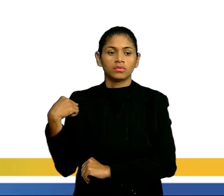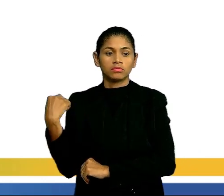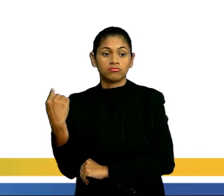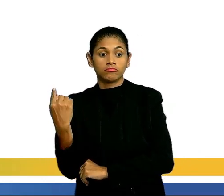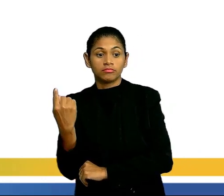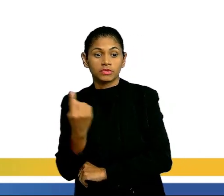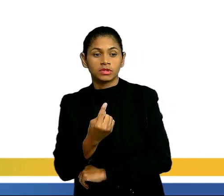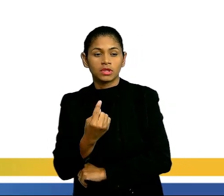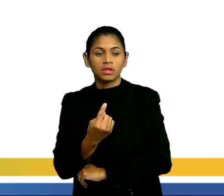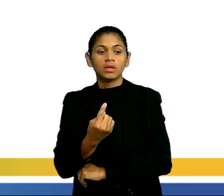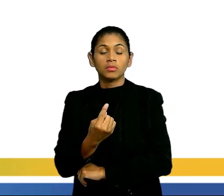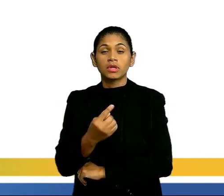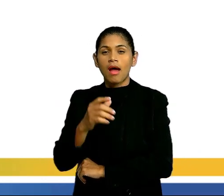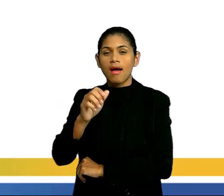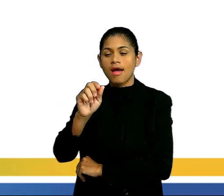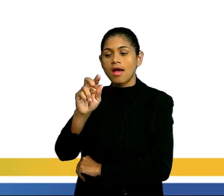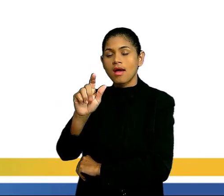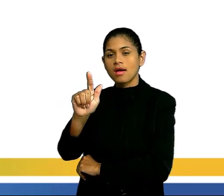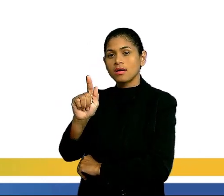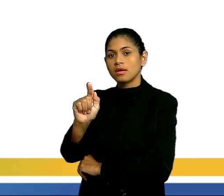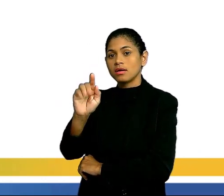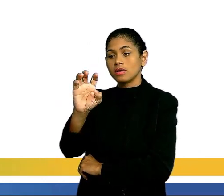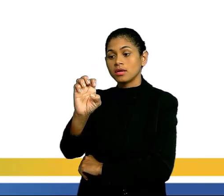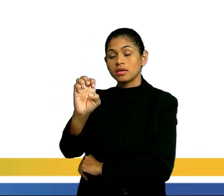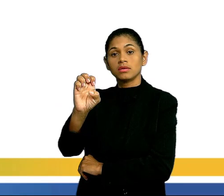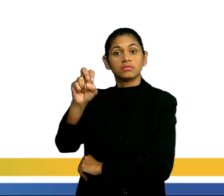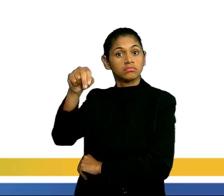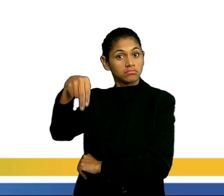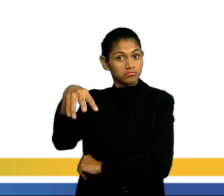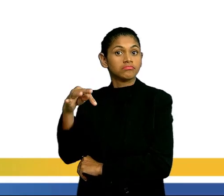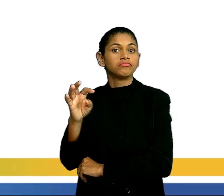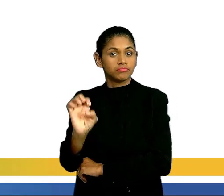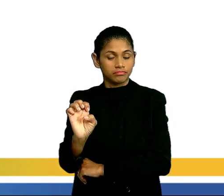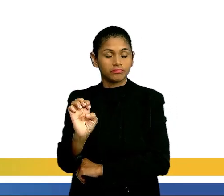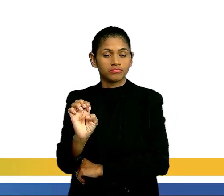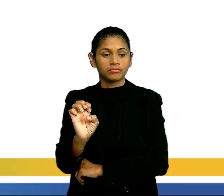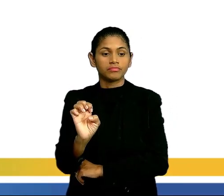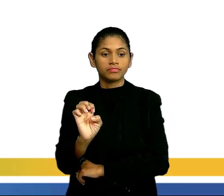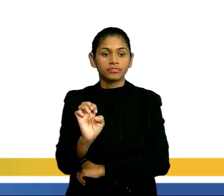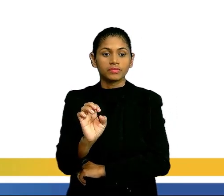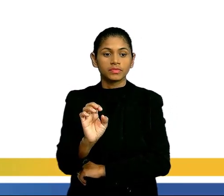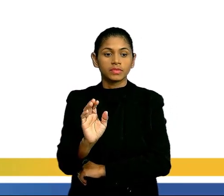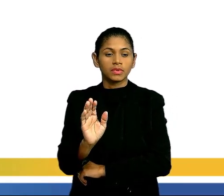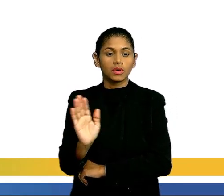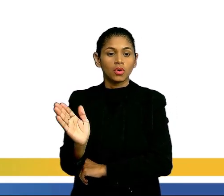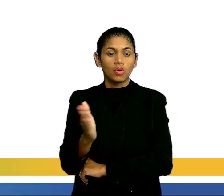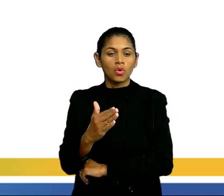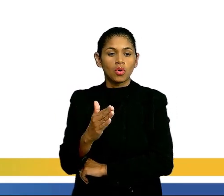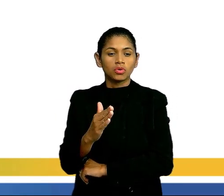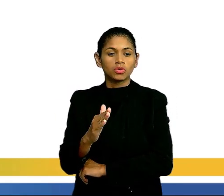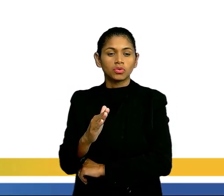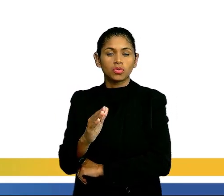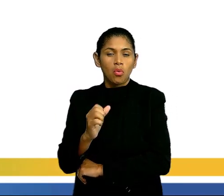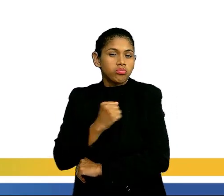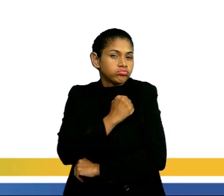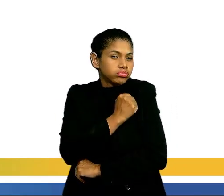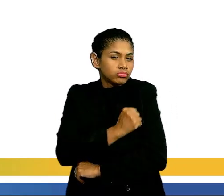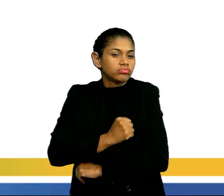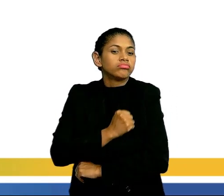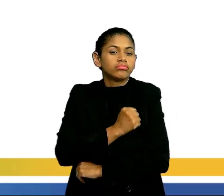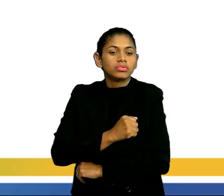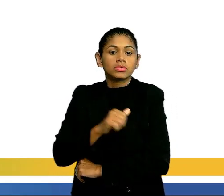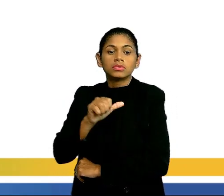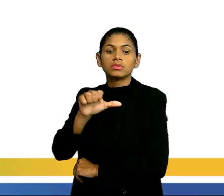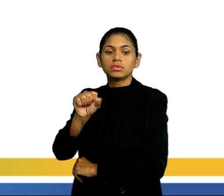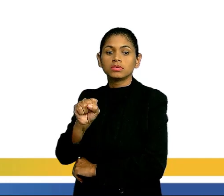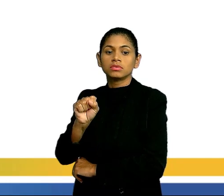temos aí marca de coloquialidade, que é o agente, e ficarei muito saudoso, eu tenho nível